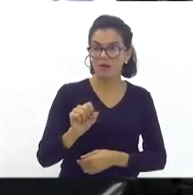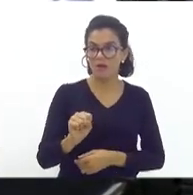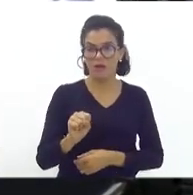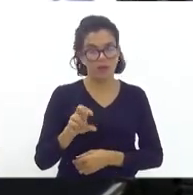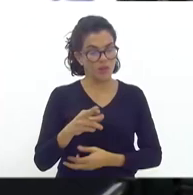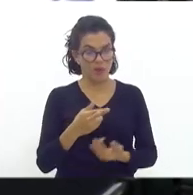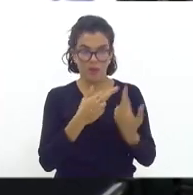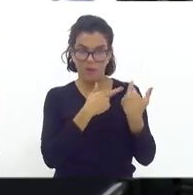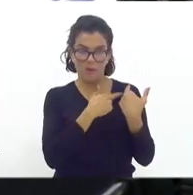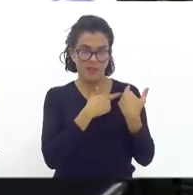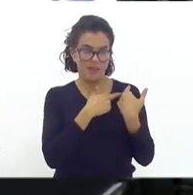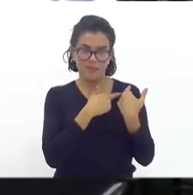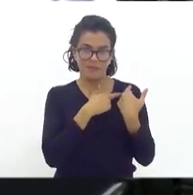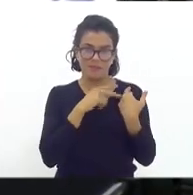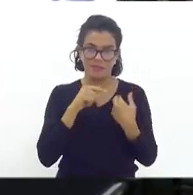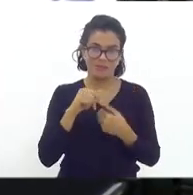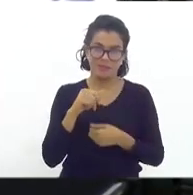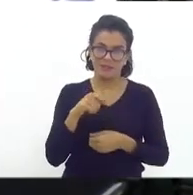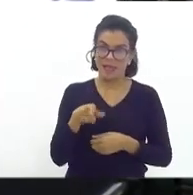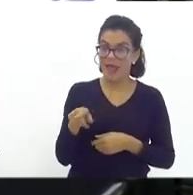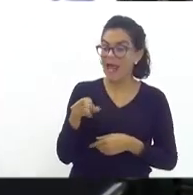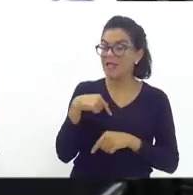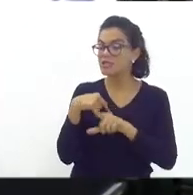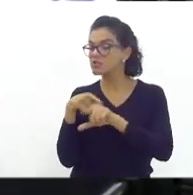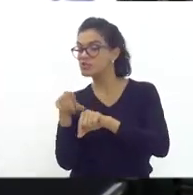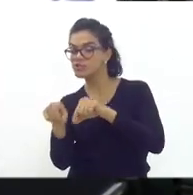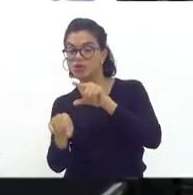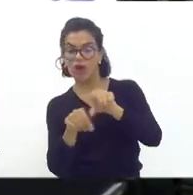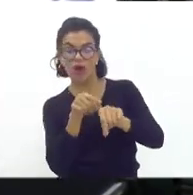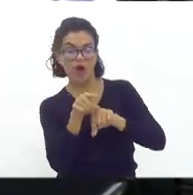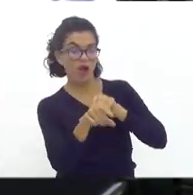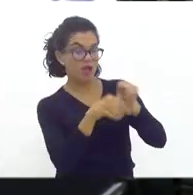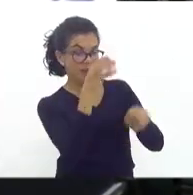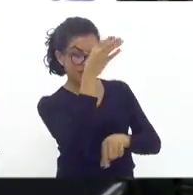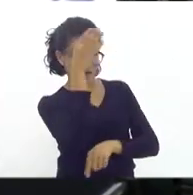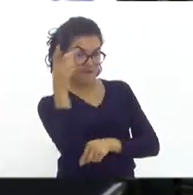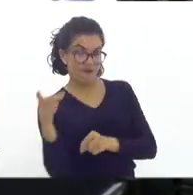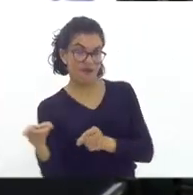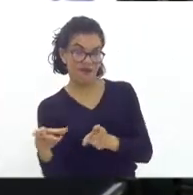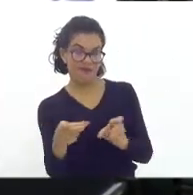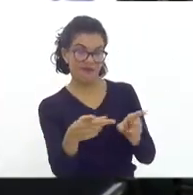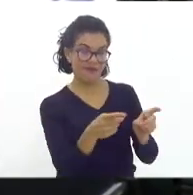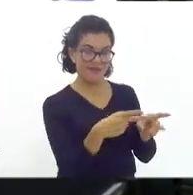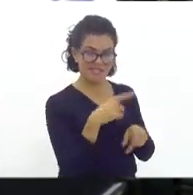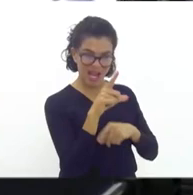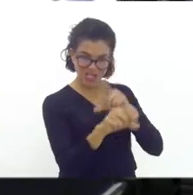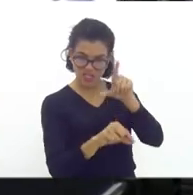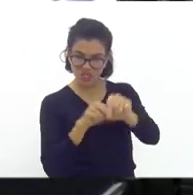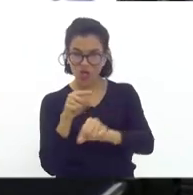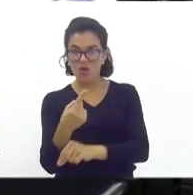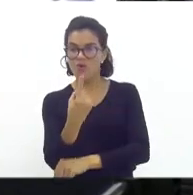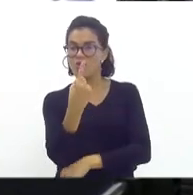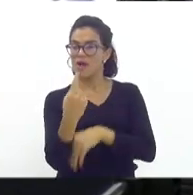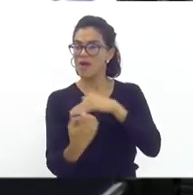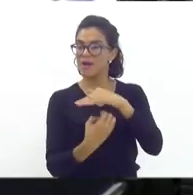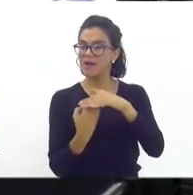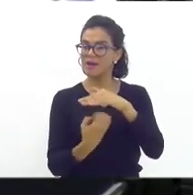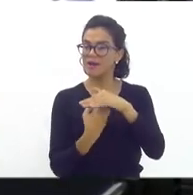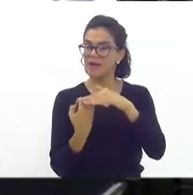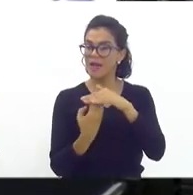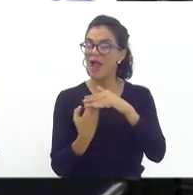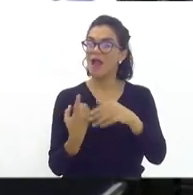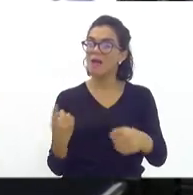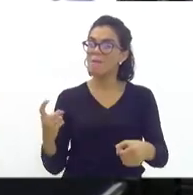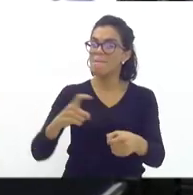agência reguladora Sim ela escolhe quem para quem ela vai vender Então se ela escolhe só uma empresa para vender ela